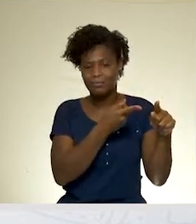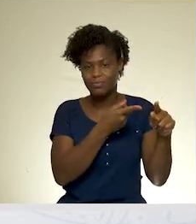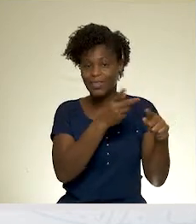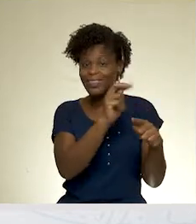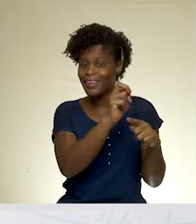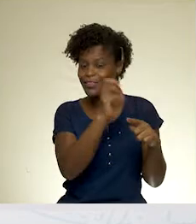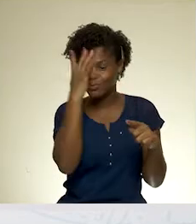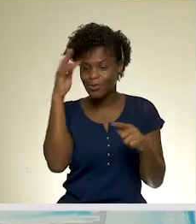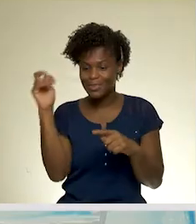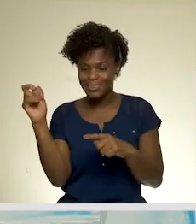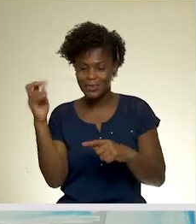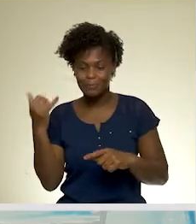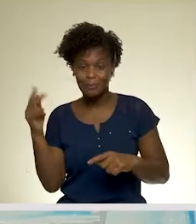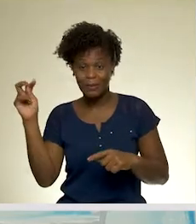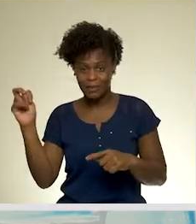3.